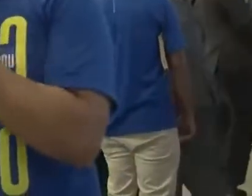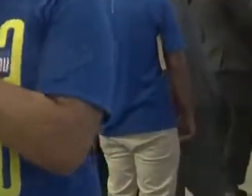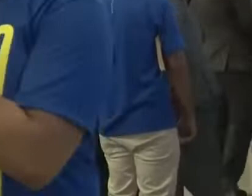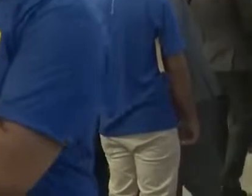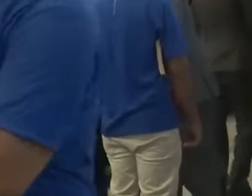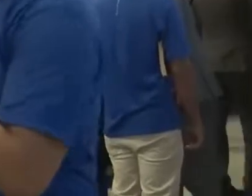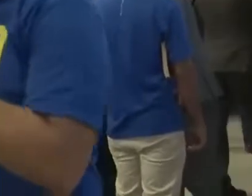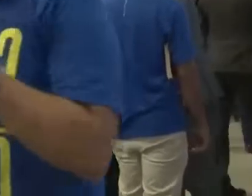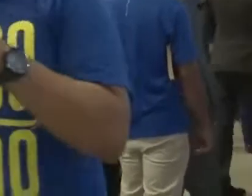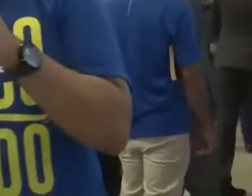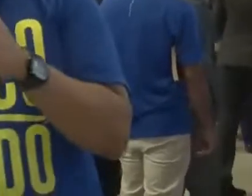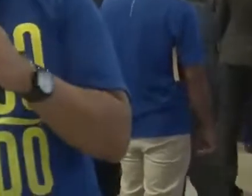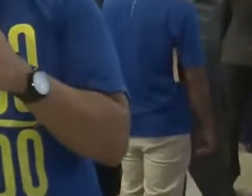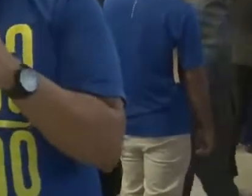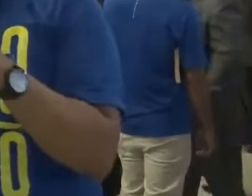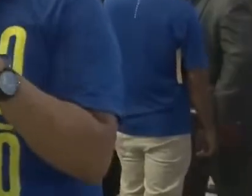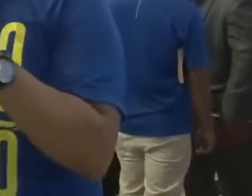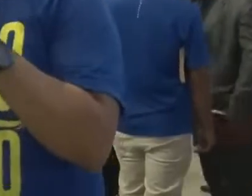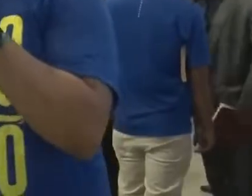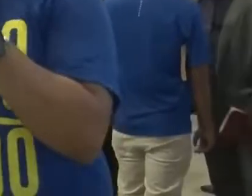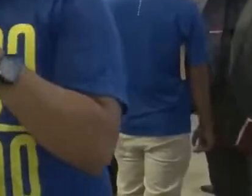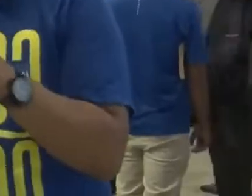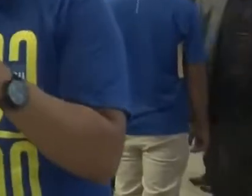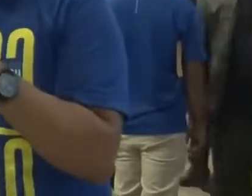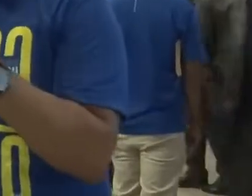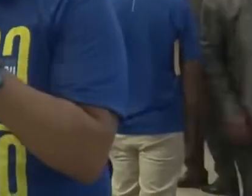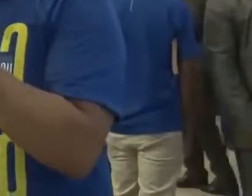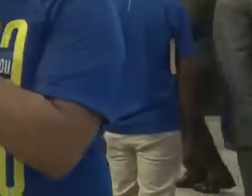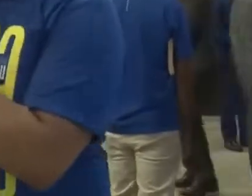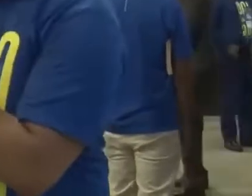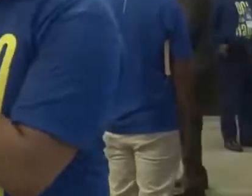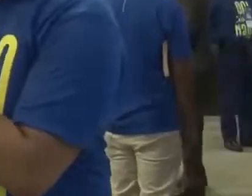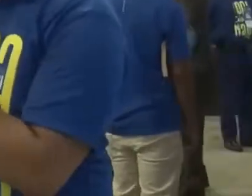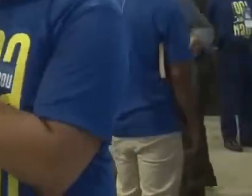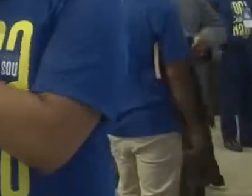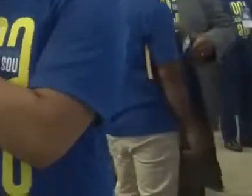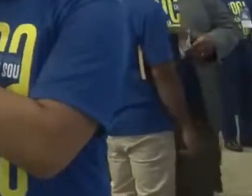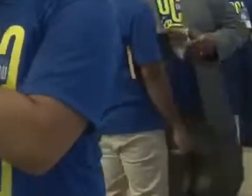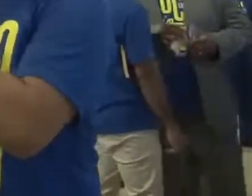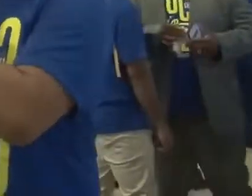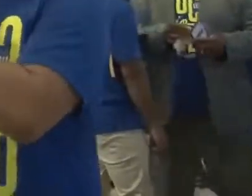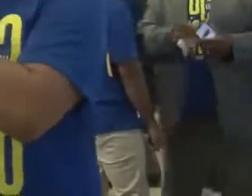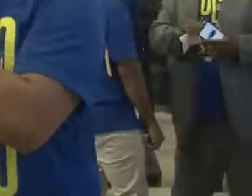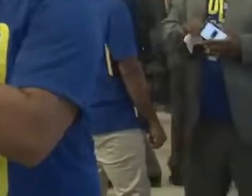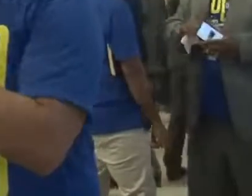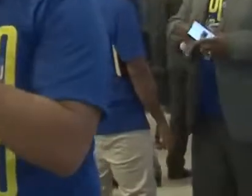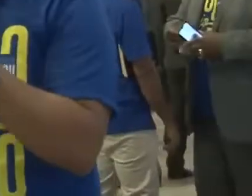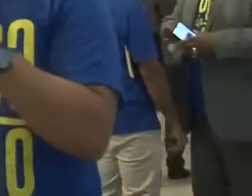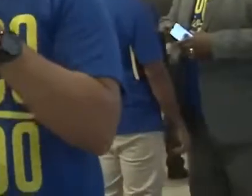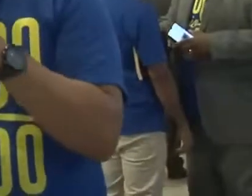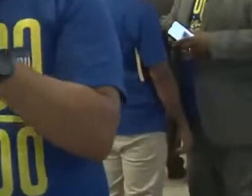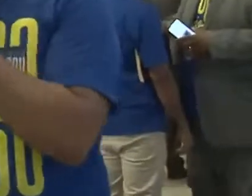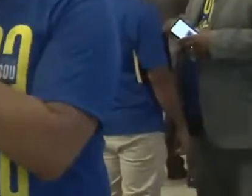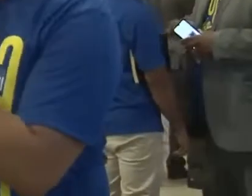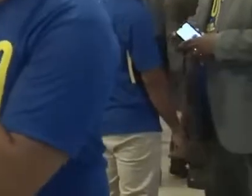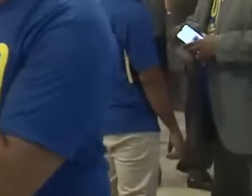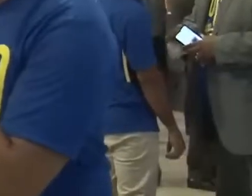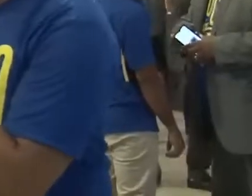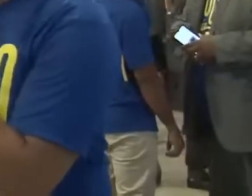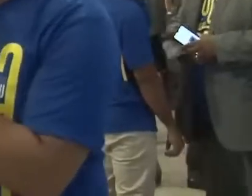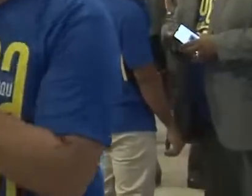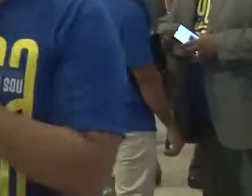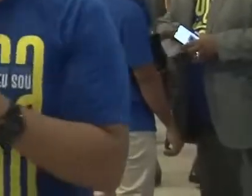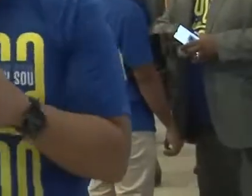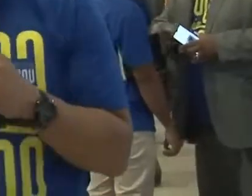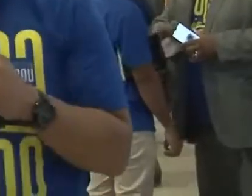Tem pessoas que têm um serviço prestado aqui, que dedicaram a vida, e certeza que essa é uma vocação e Deus vai